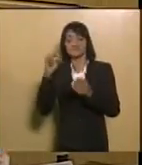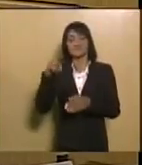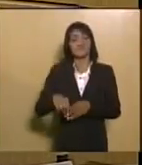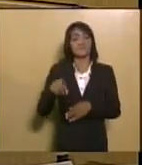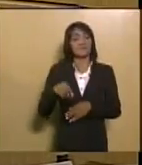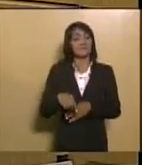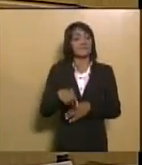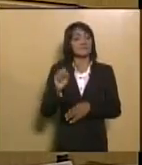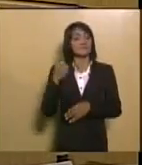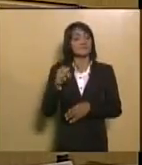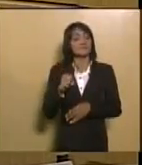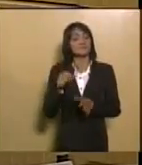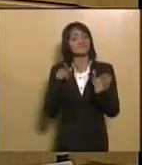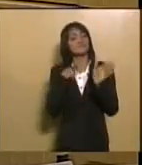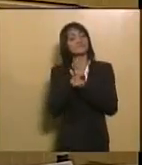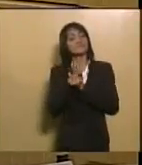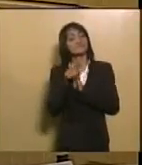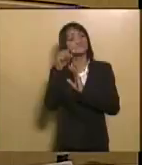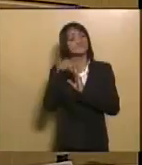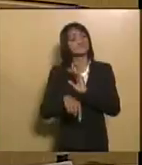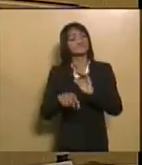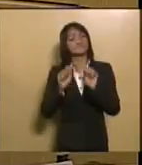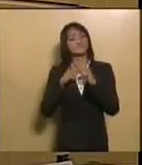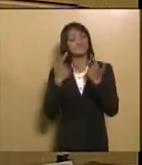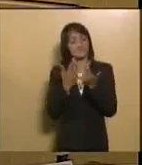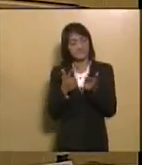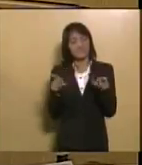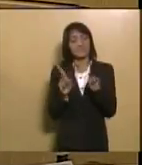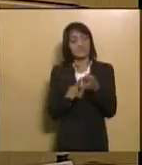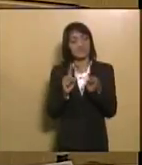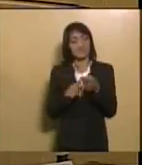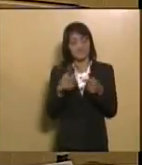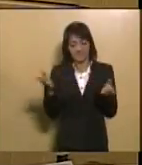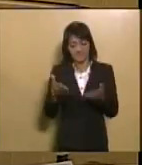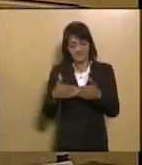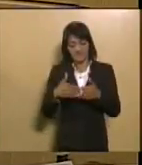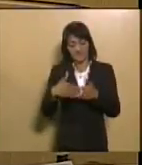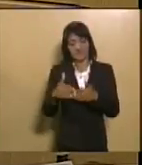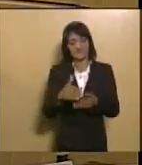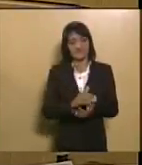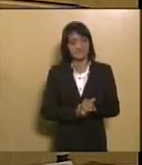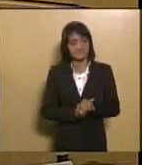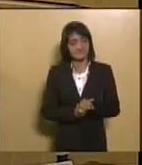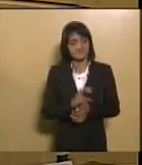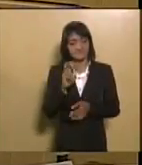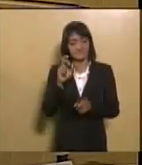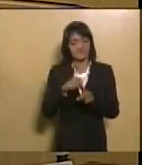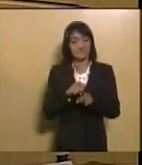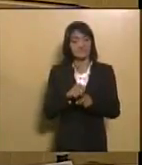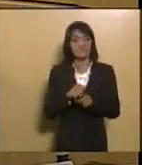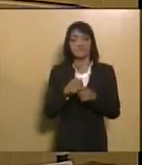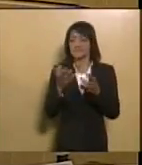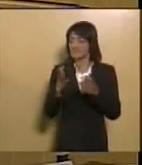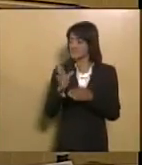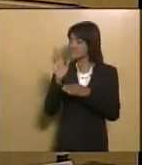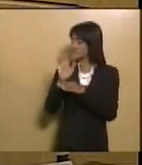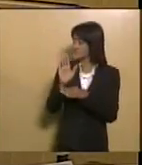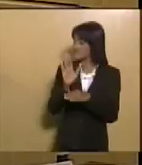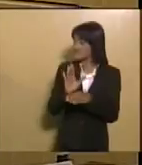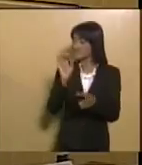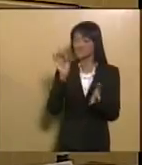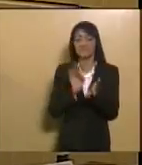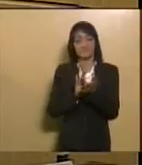vem questionar nesta casa também durante esse segundo semestre. O que nós queremos é contribuir para que a gestão